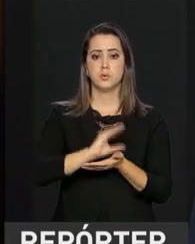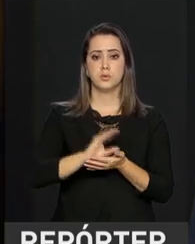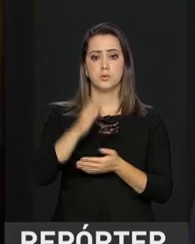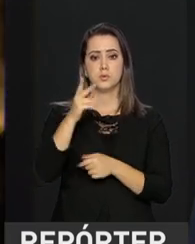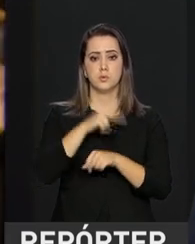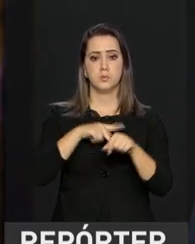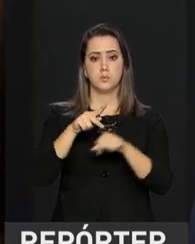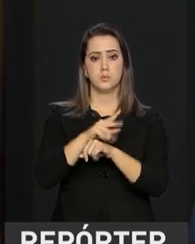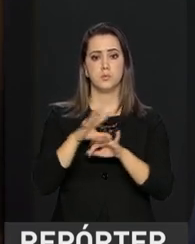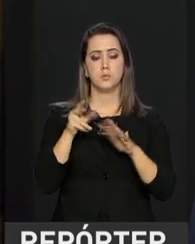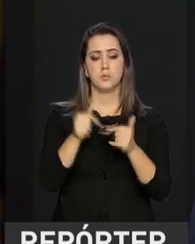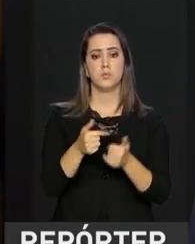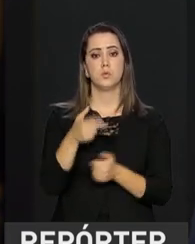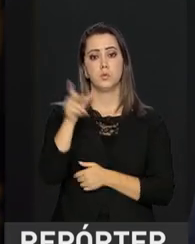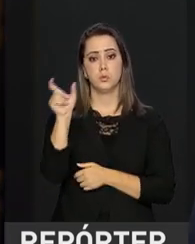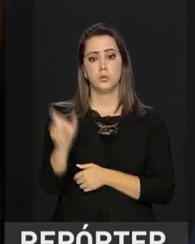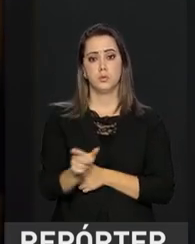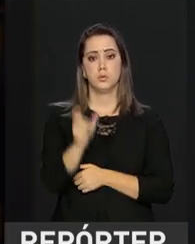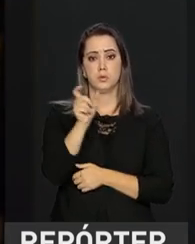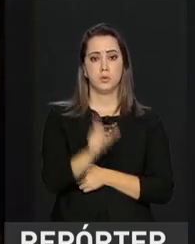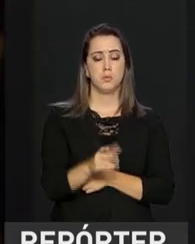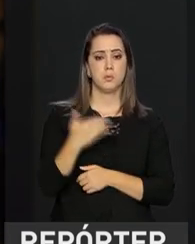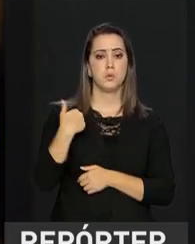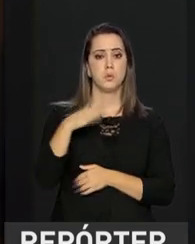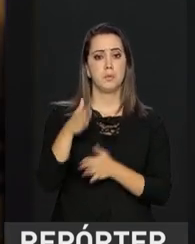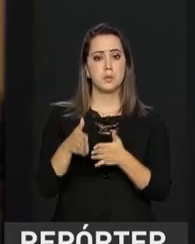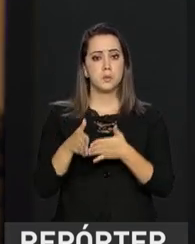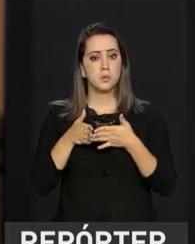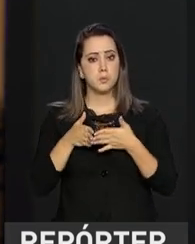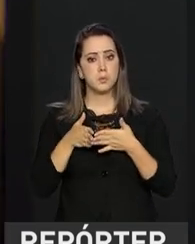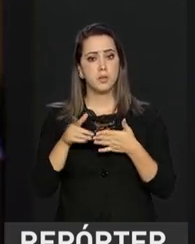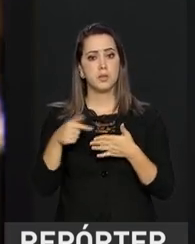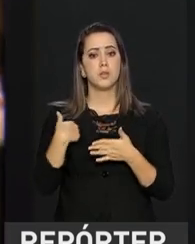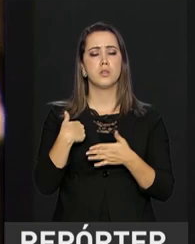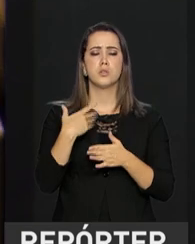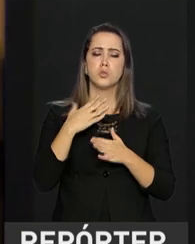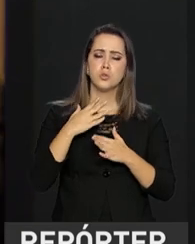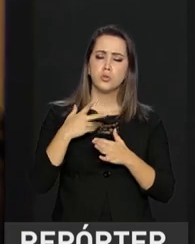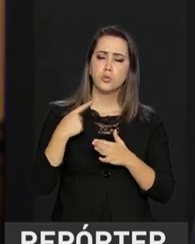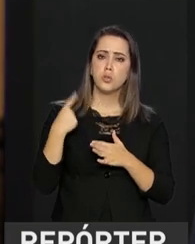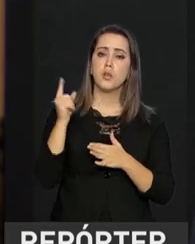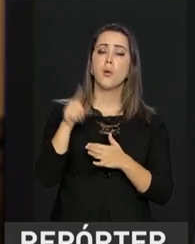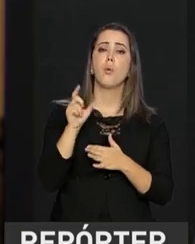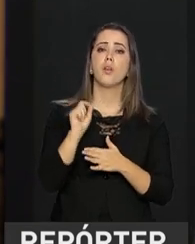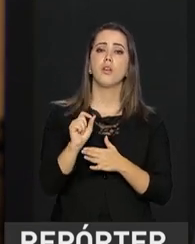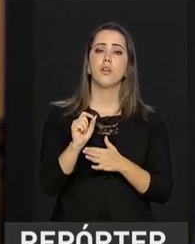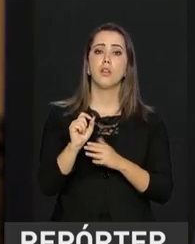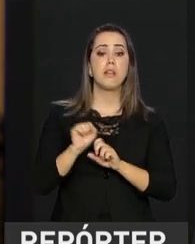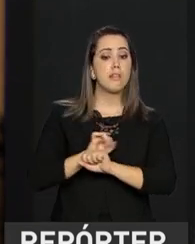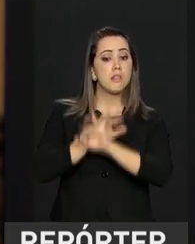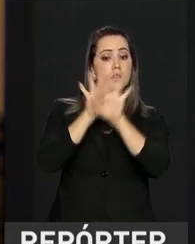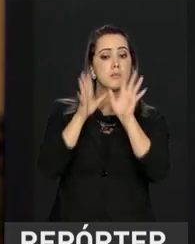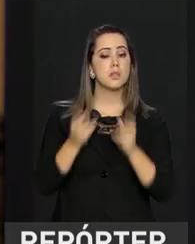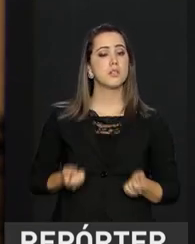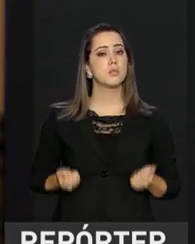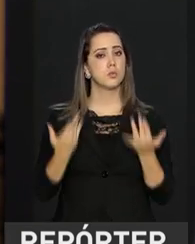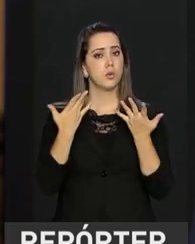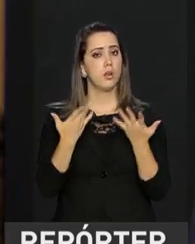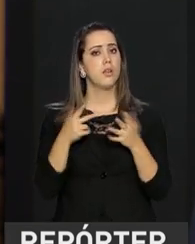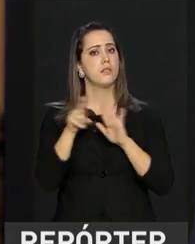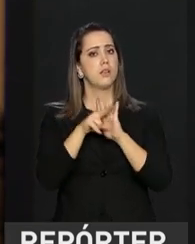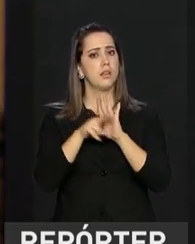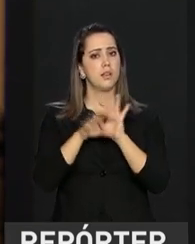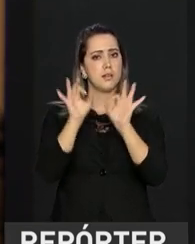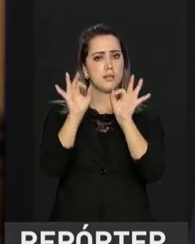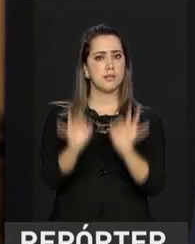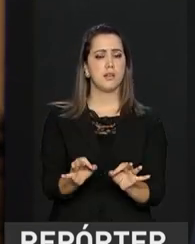país tudo que o investidor mais nos pede mais nos requisito é transparência clareza das regras